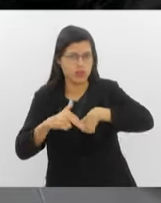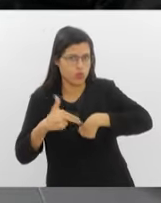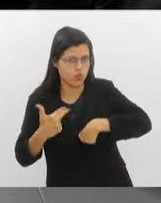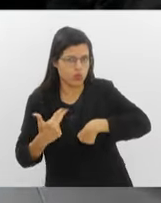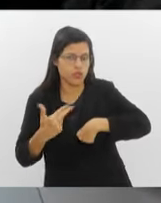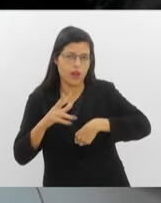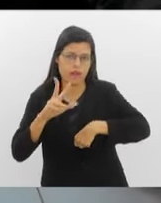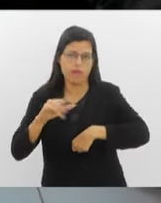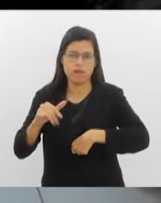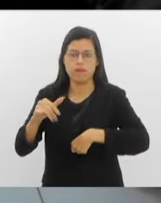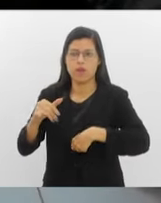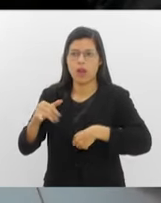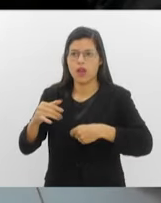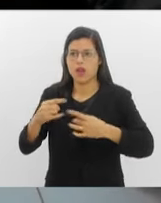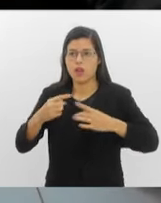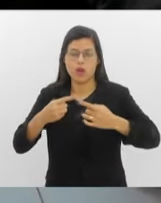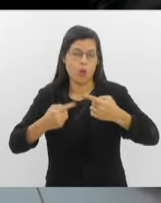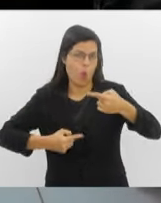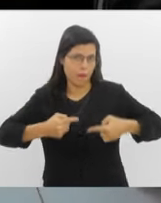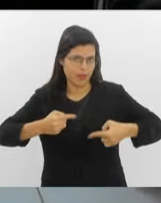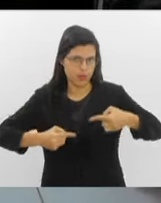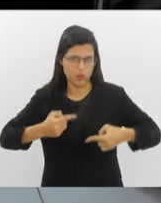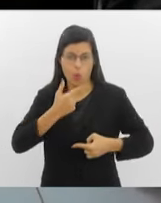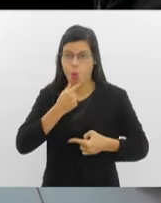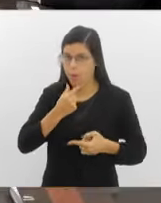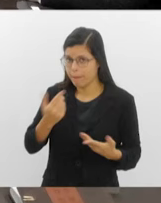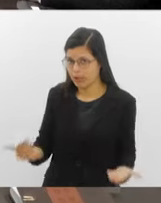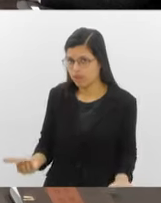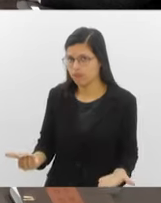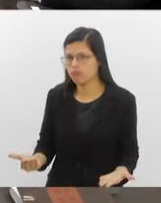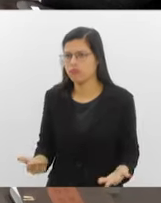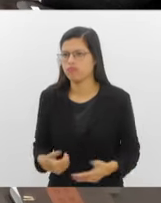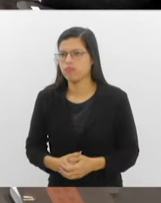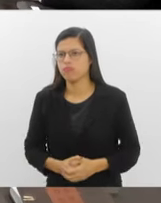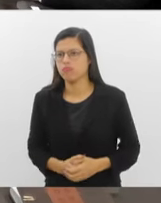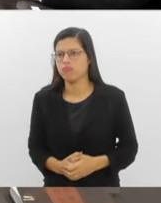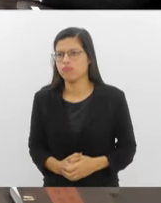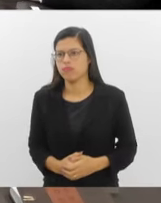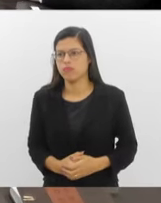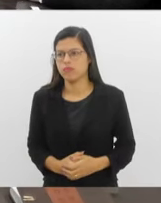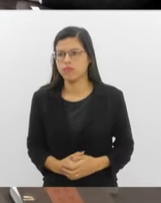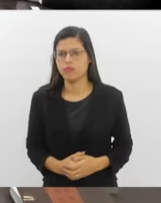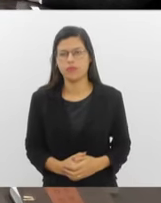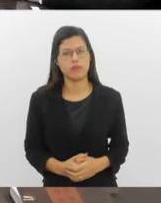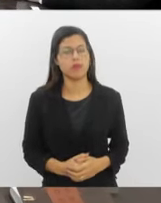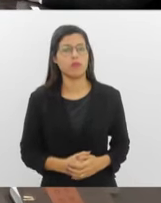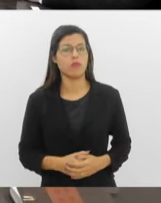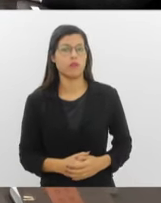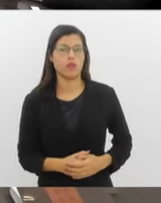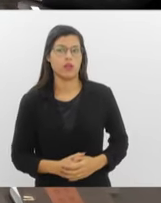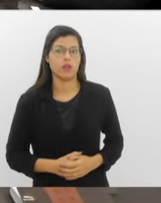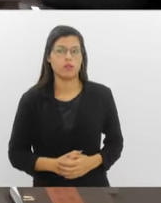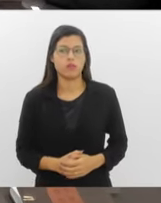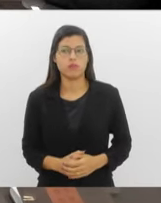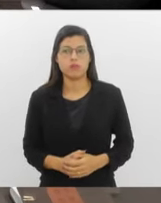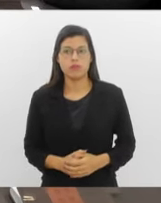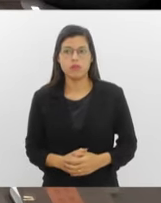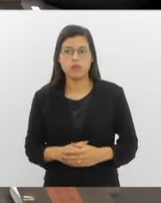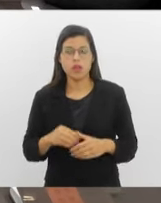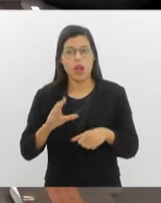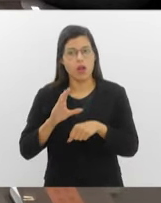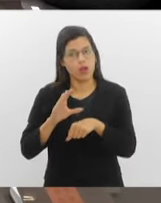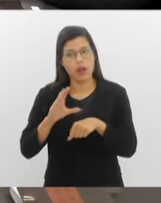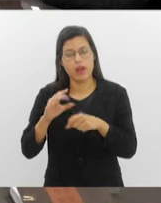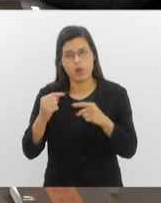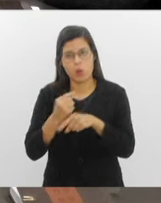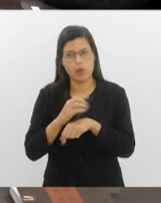a constitucionalidade, a forma, né? Eu mas acho tem uma que saída para isso, que é botar a constitucionalidade. A coluna do meio, por exemplo, nos concursos. Cadê o